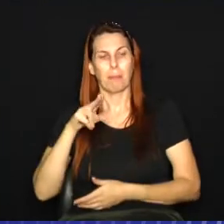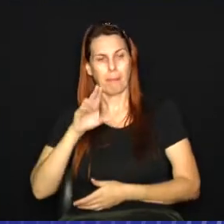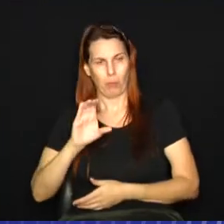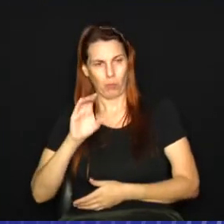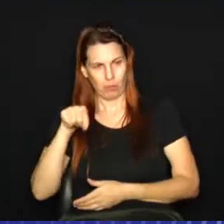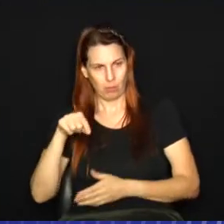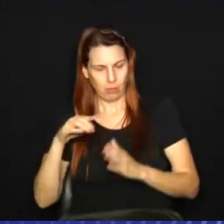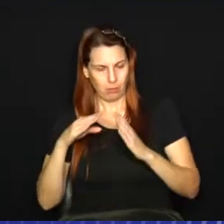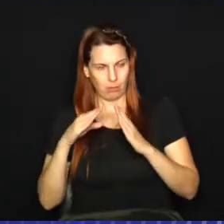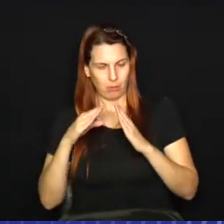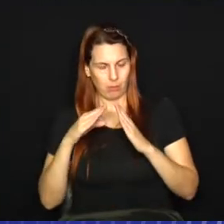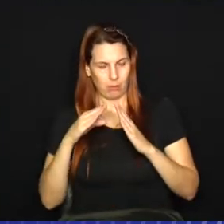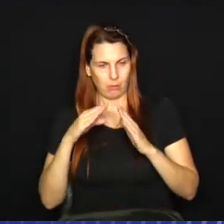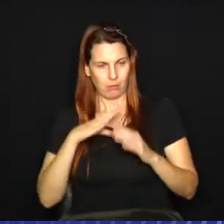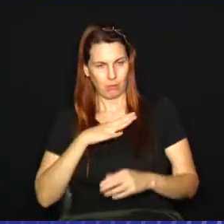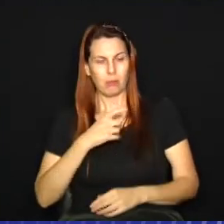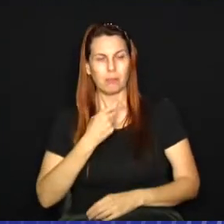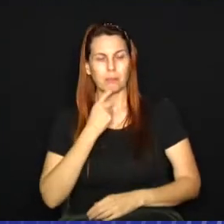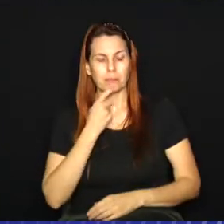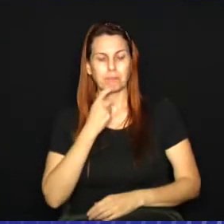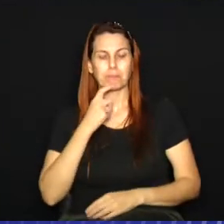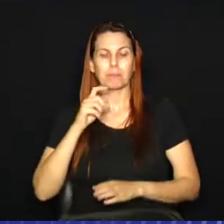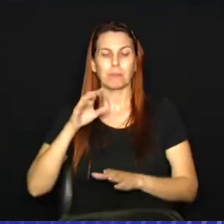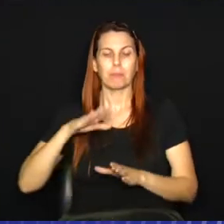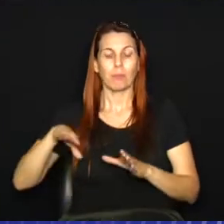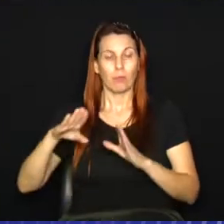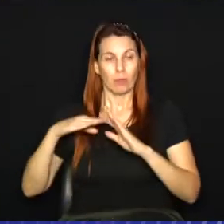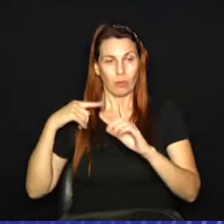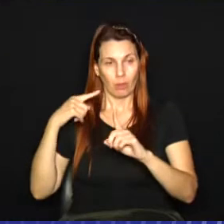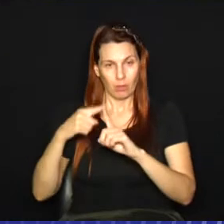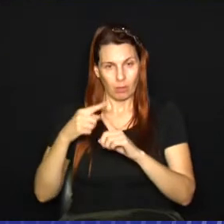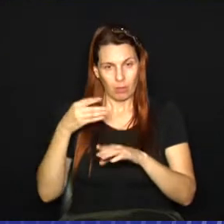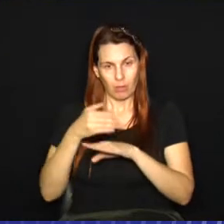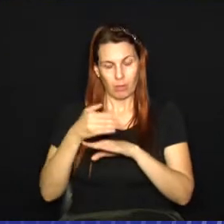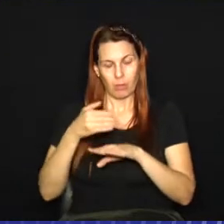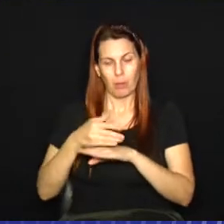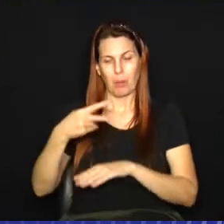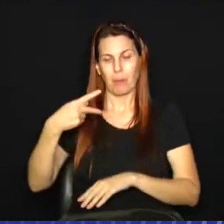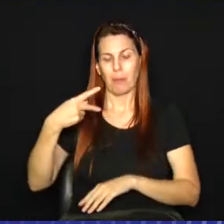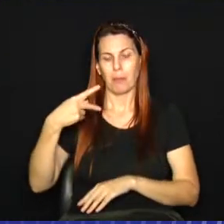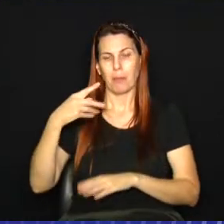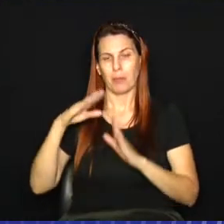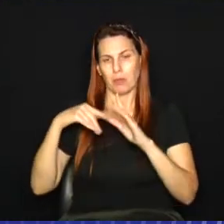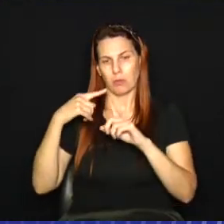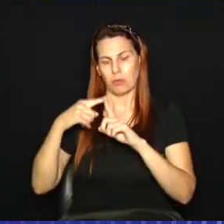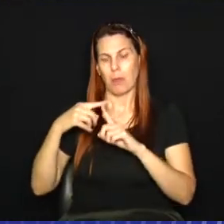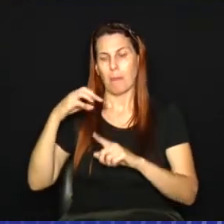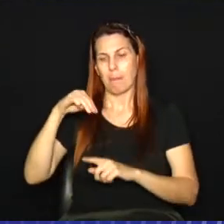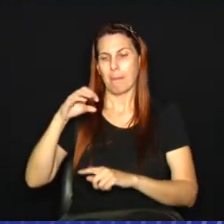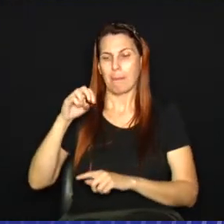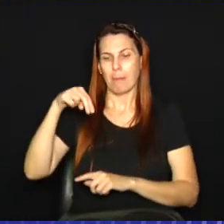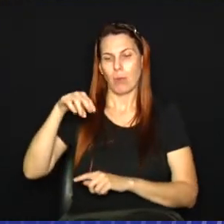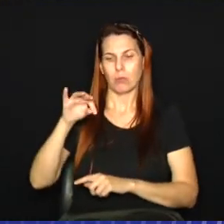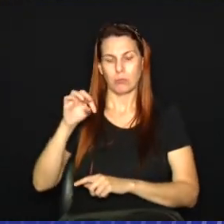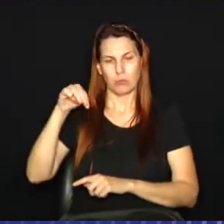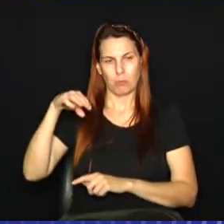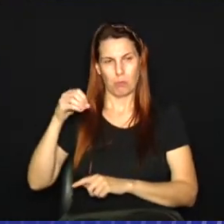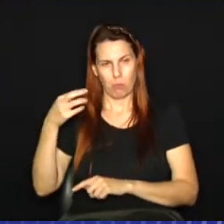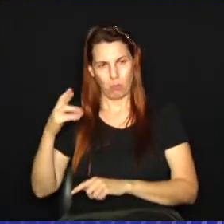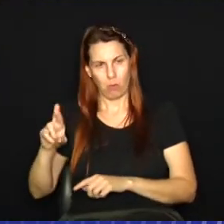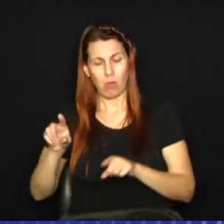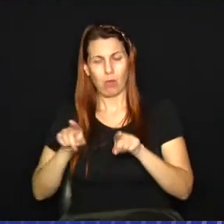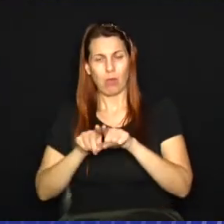No campo pastoral, realizou trabalhos nas paróquias Nossa Senhora do Patrocínio, em Montemor, Santa Cura d'Arce, em